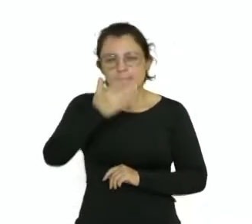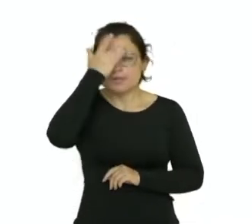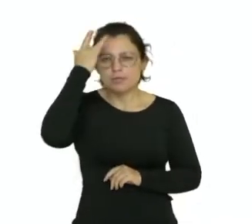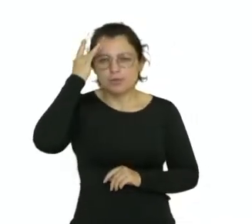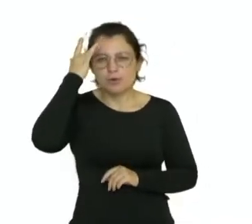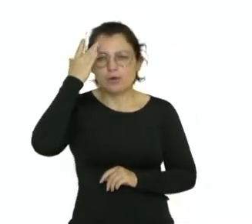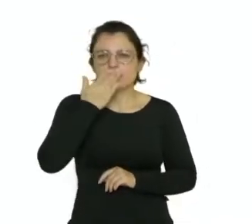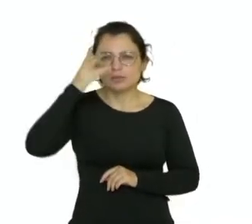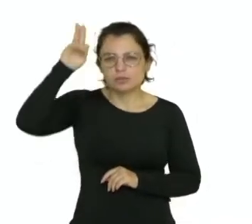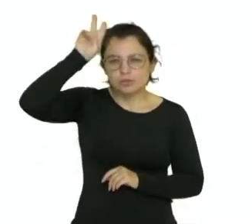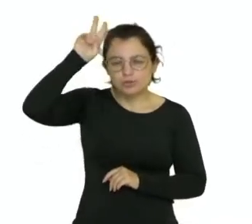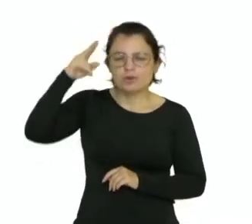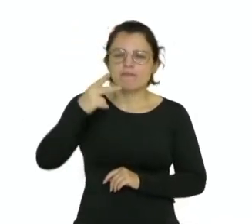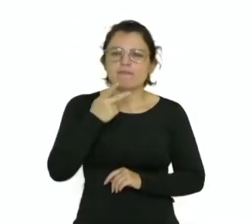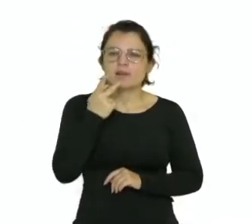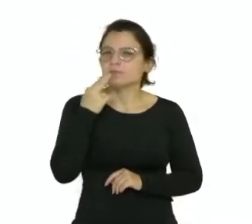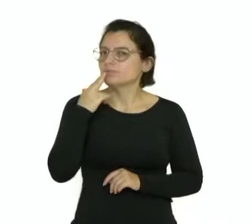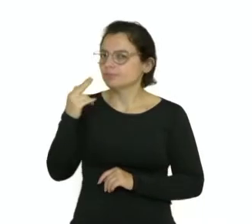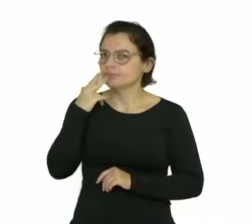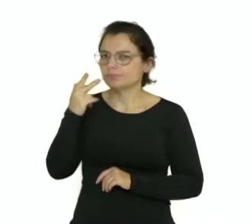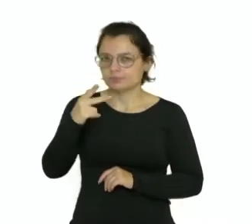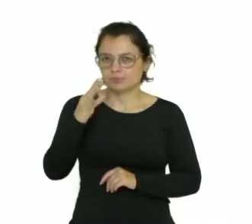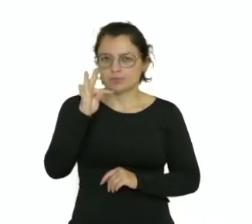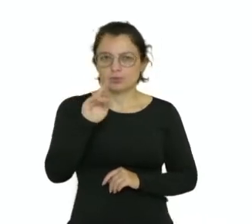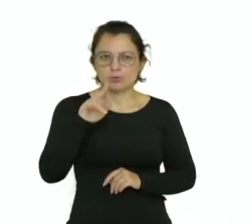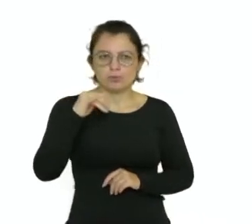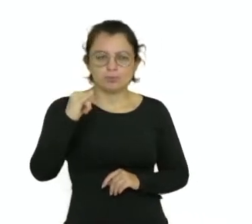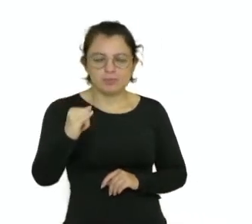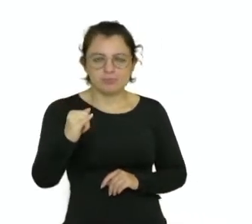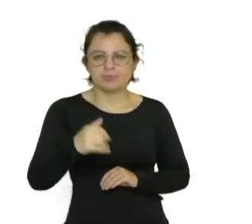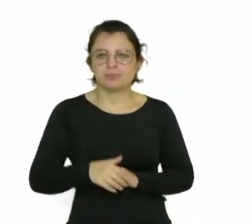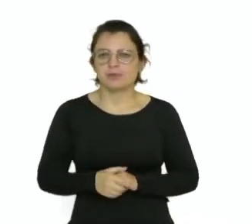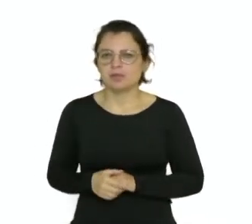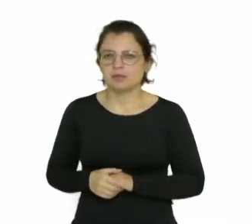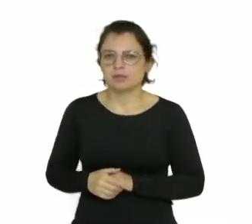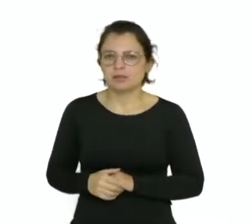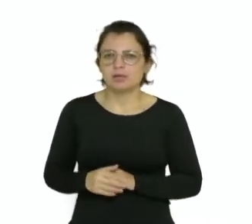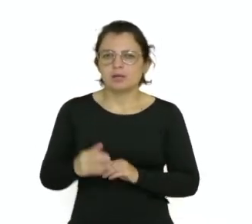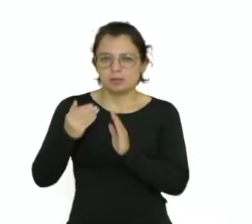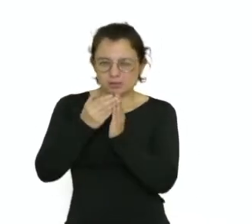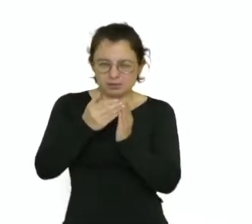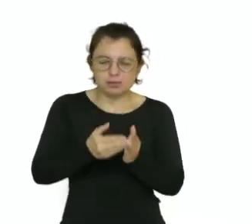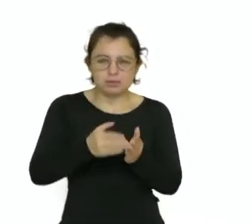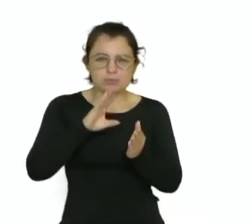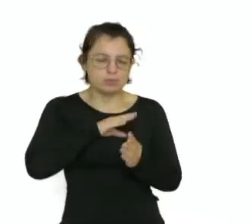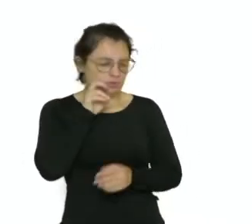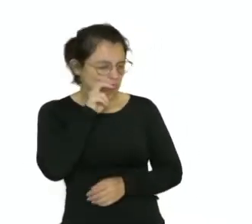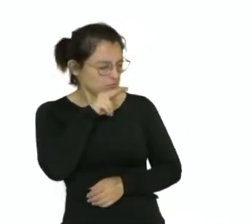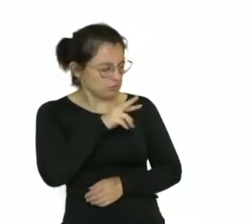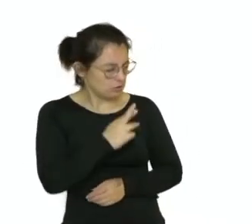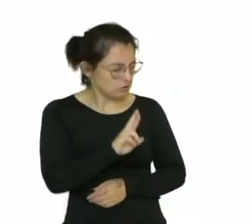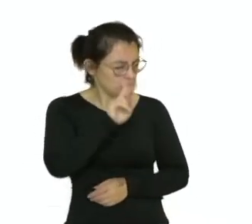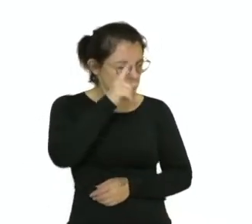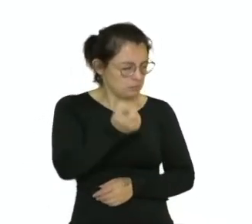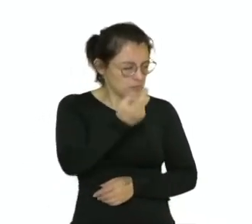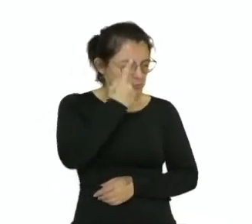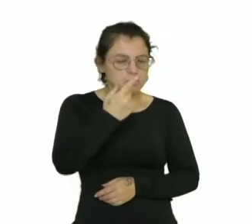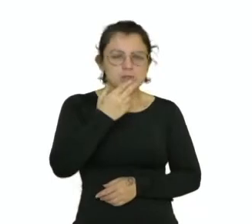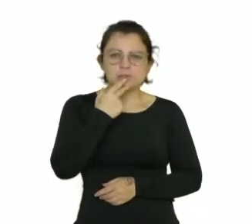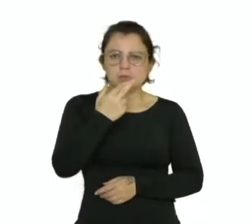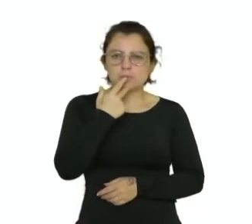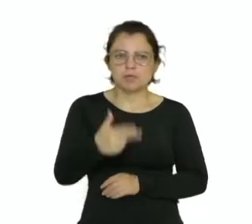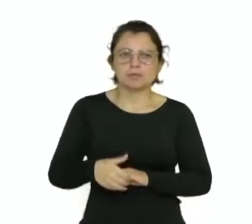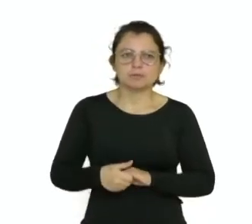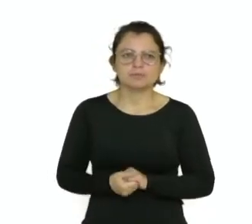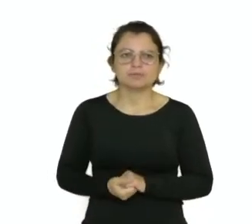língua parintintim, língua tapirapé e língua guarani. Pedra, Itá para os